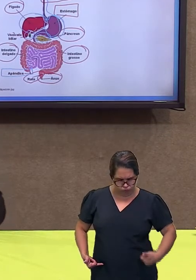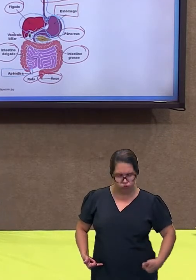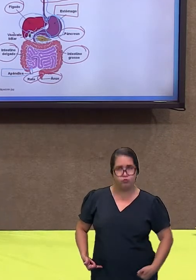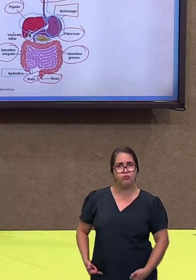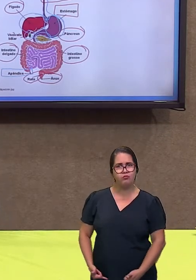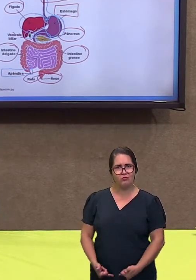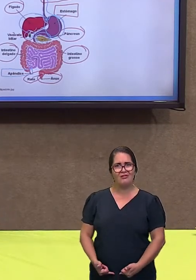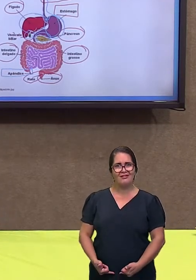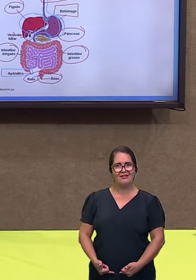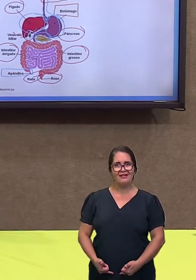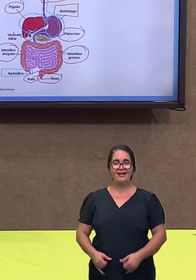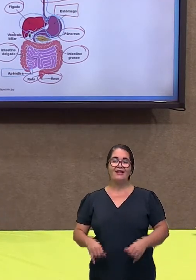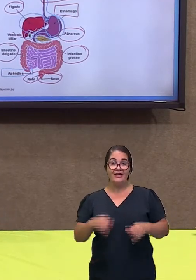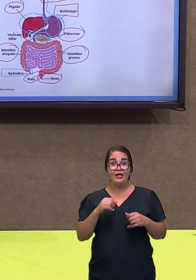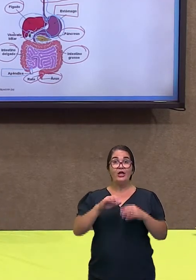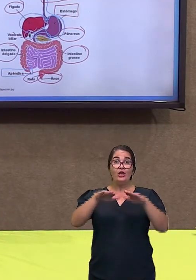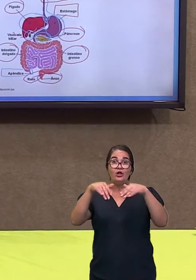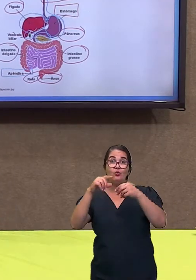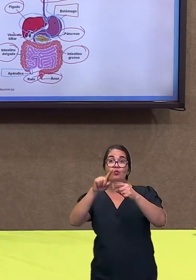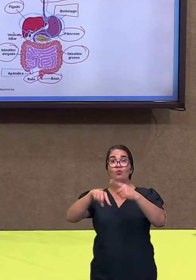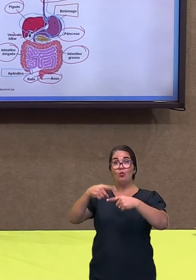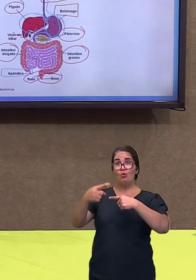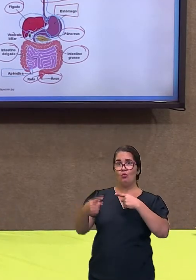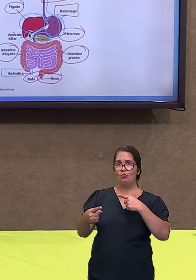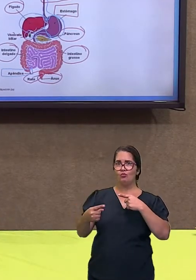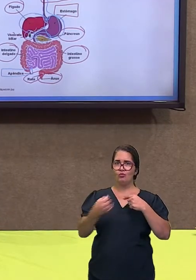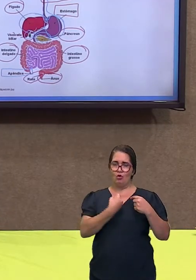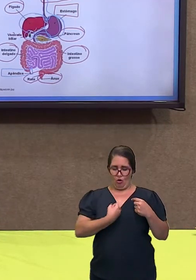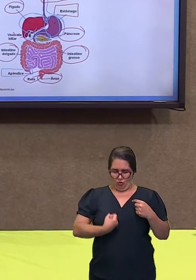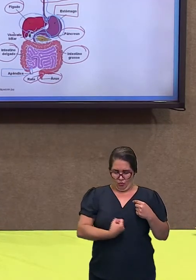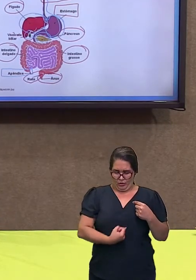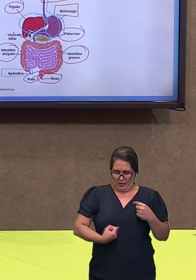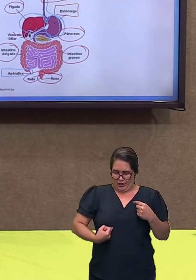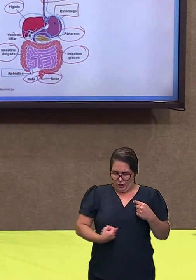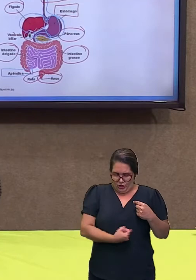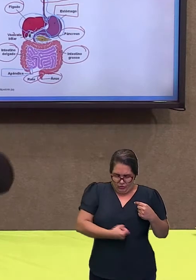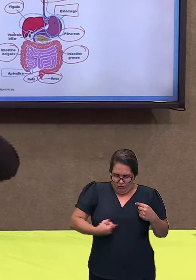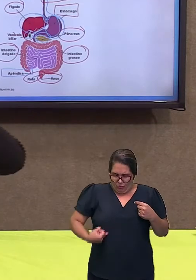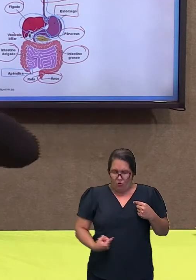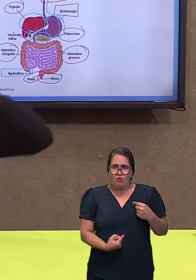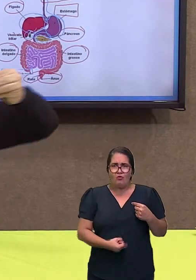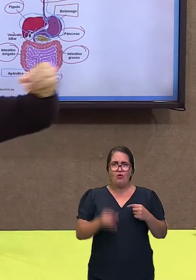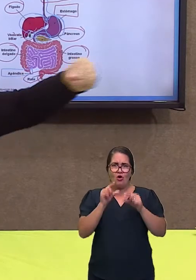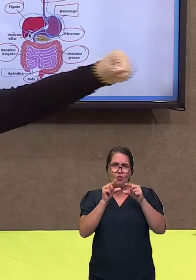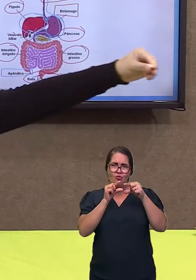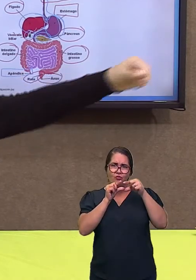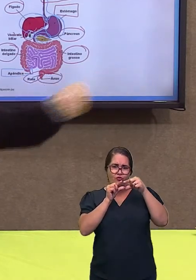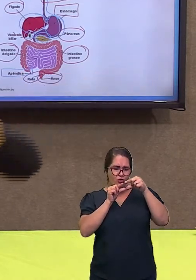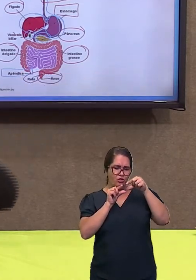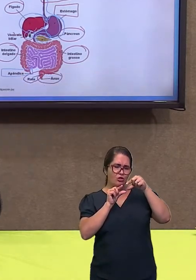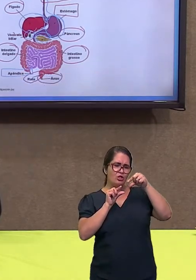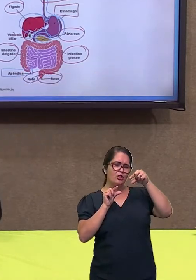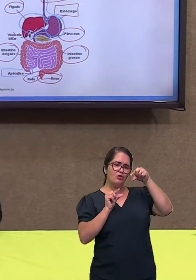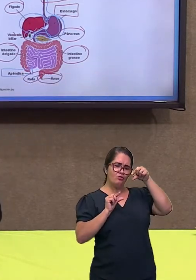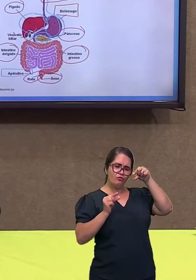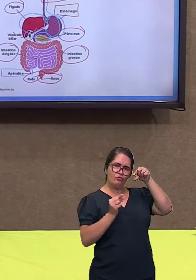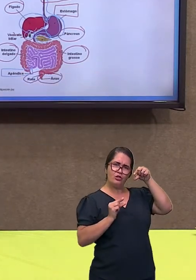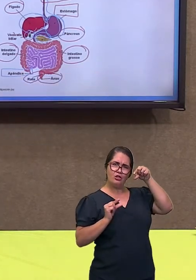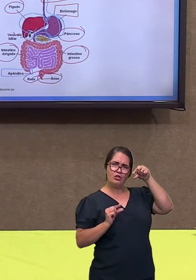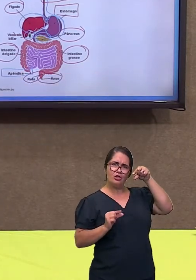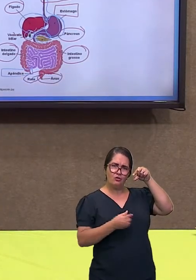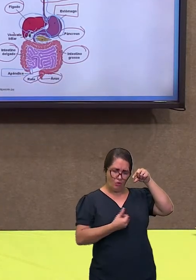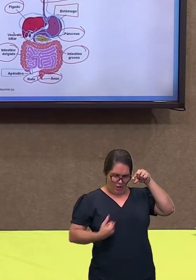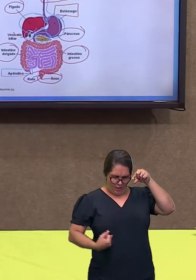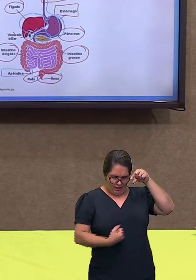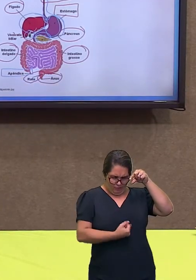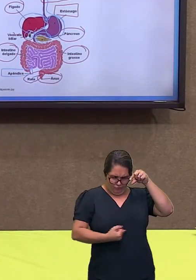ele é um emaranhado, né, ali, e ele fica, se você esticar, ele é imenso. Ah,